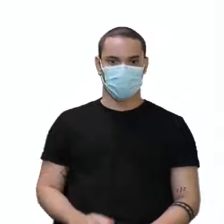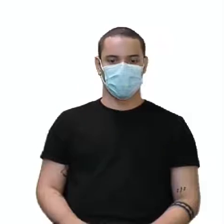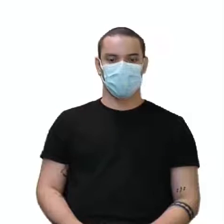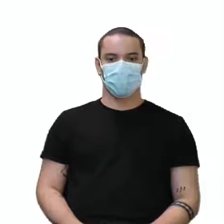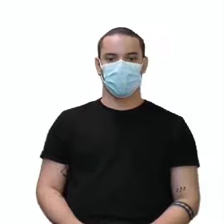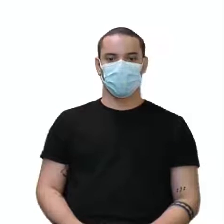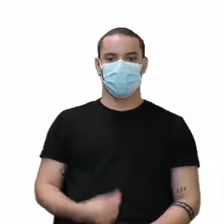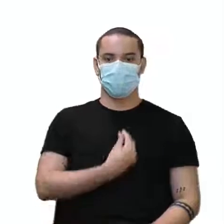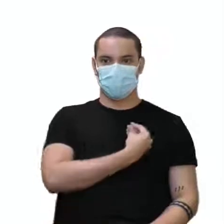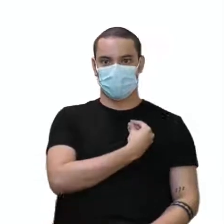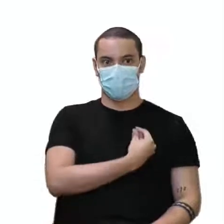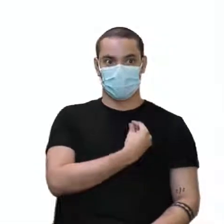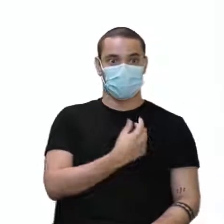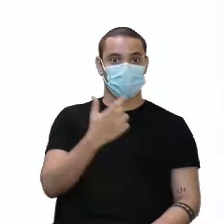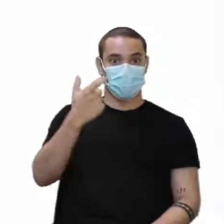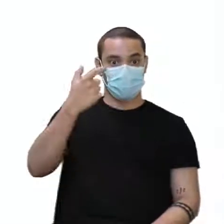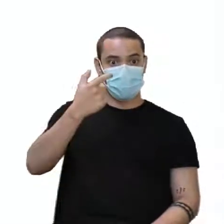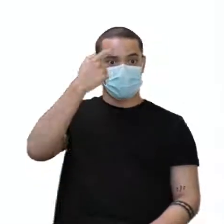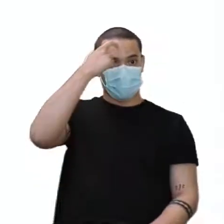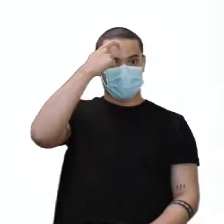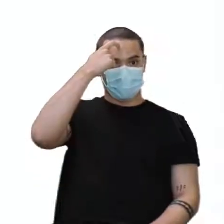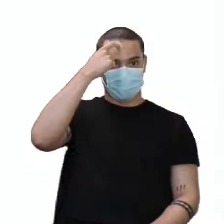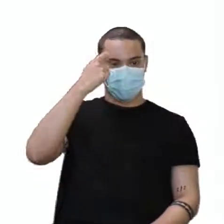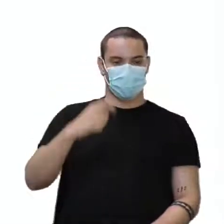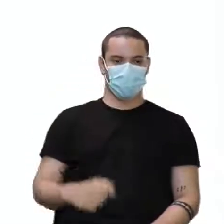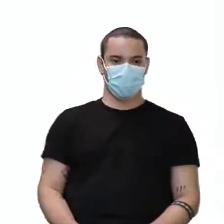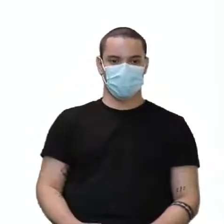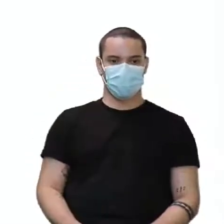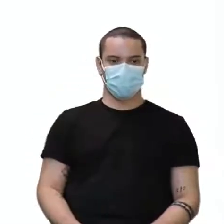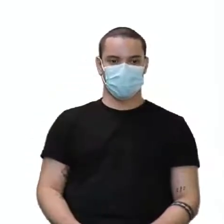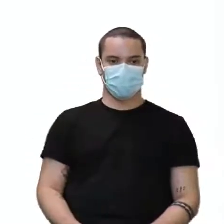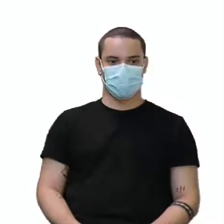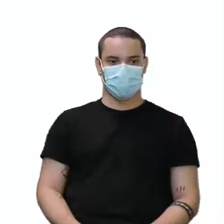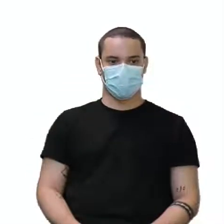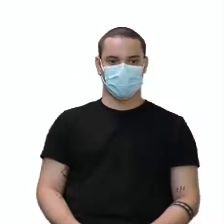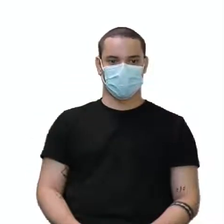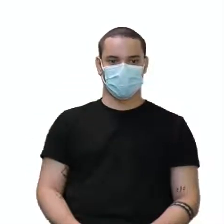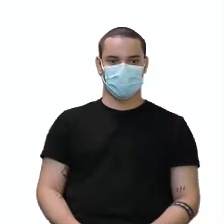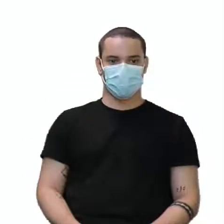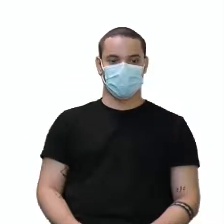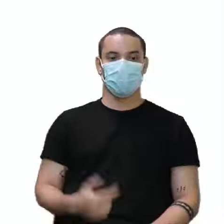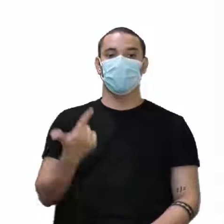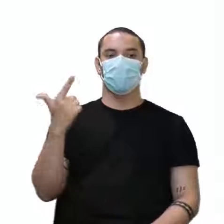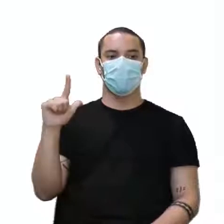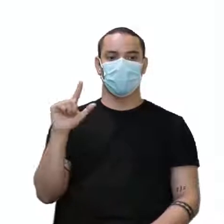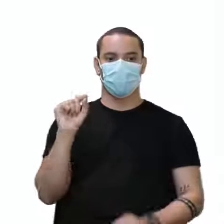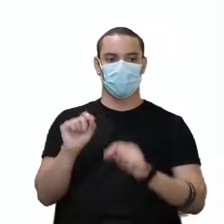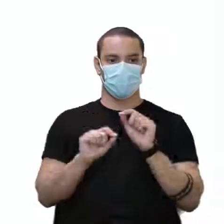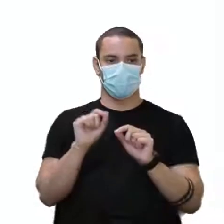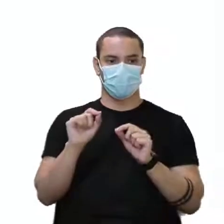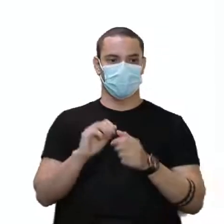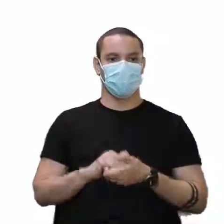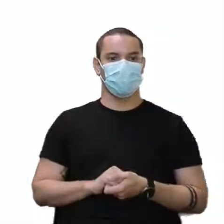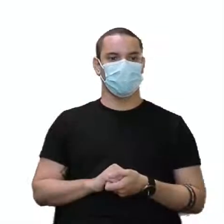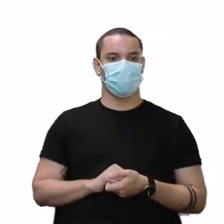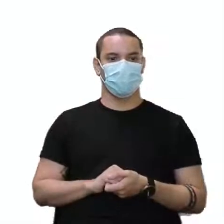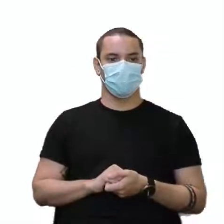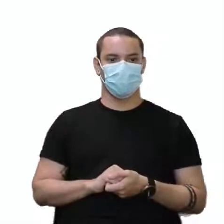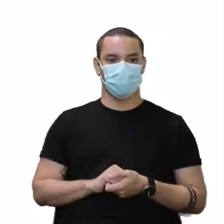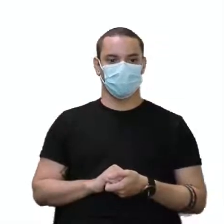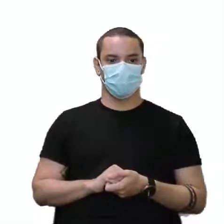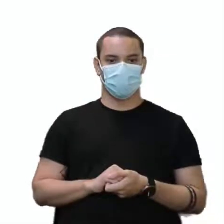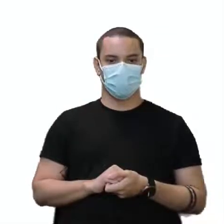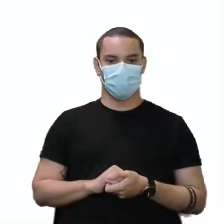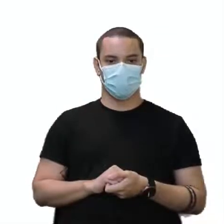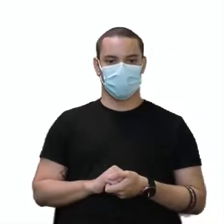um estilo de vida consciente? What is a conscious lifestyle? E a próxima? A consciência